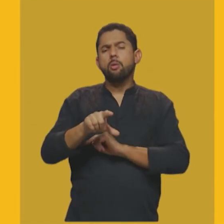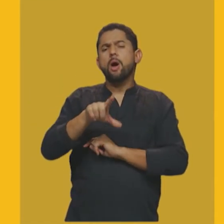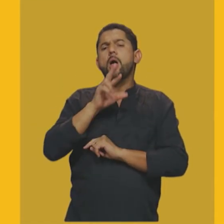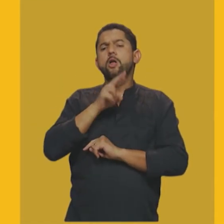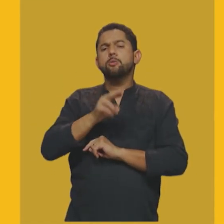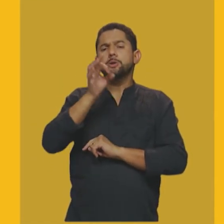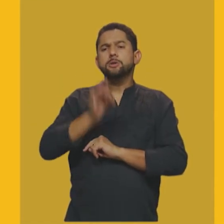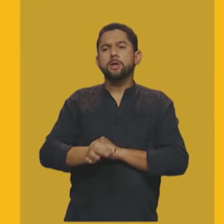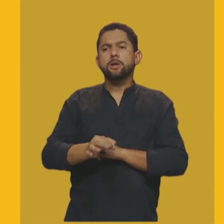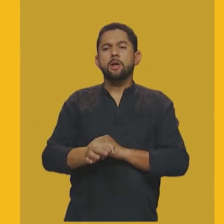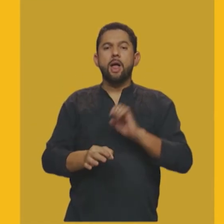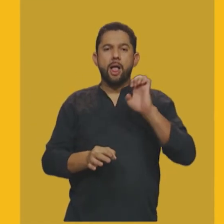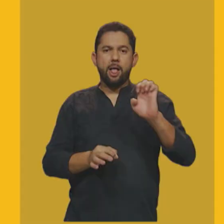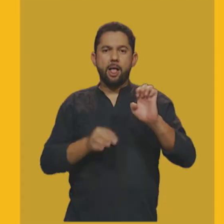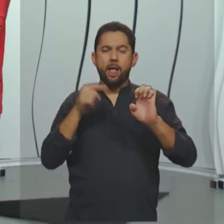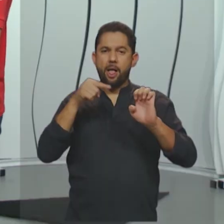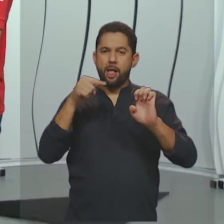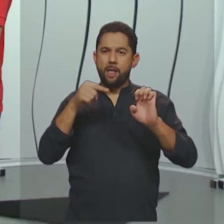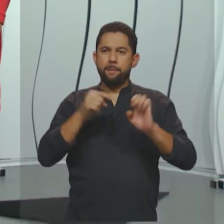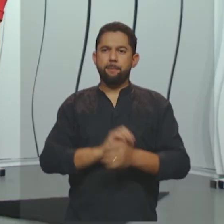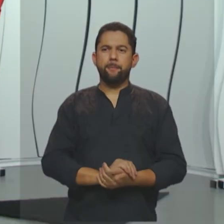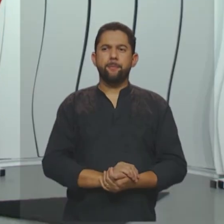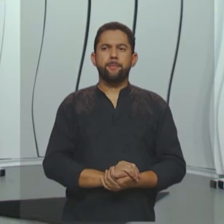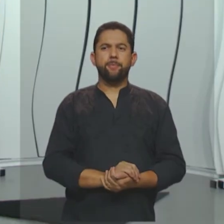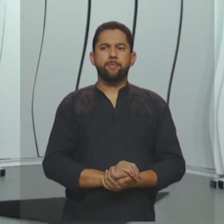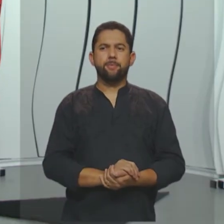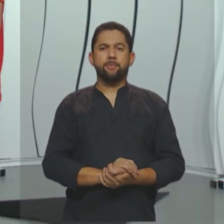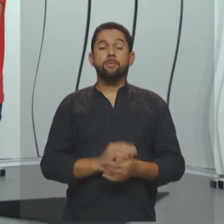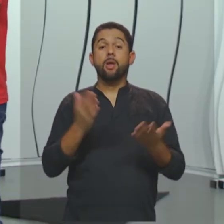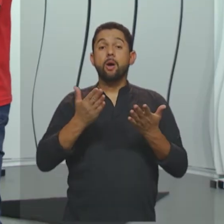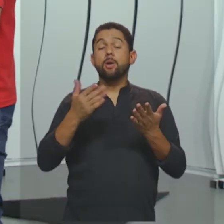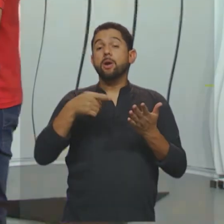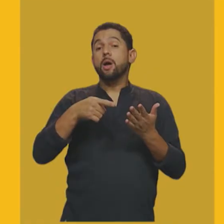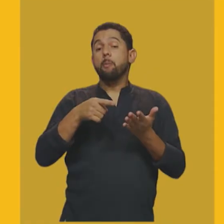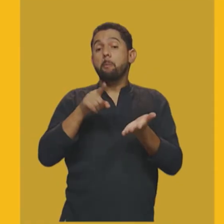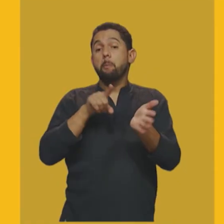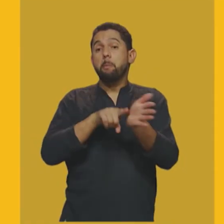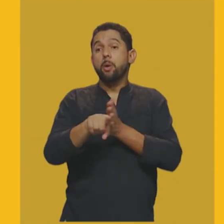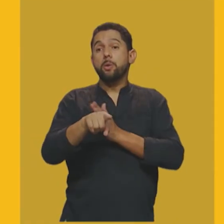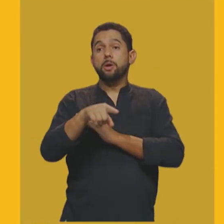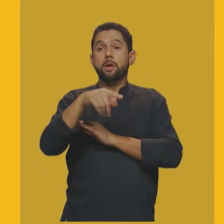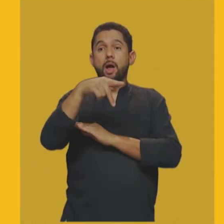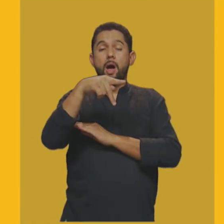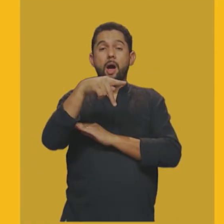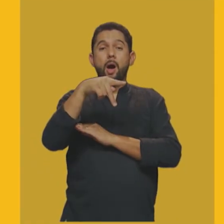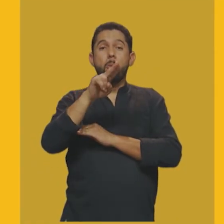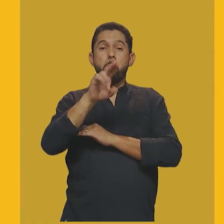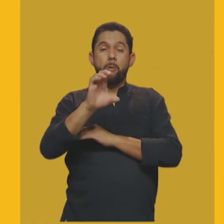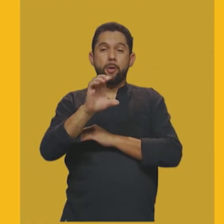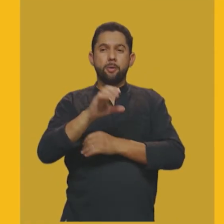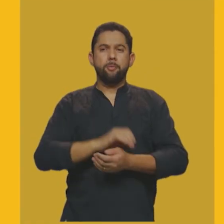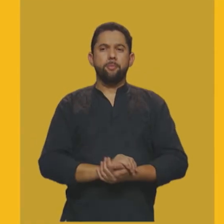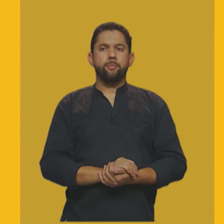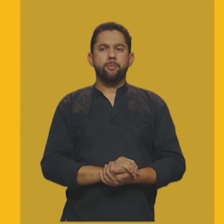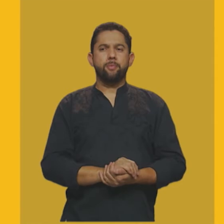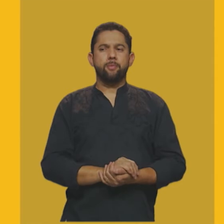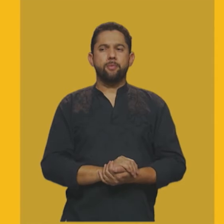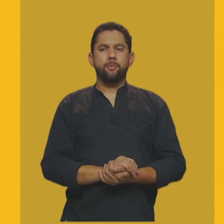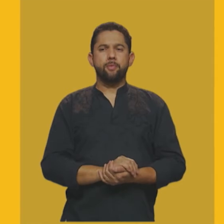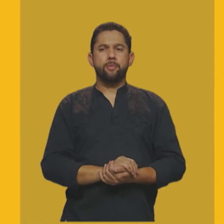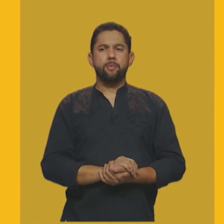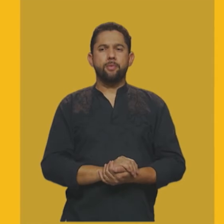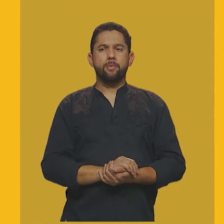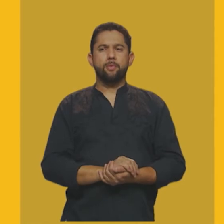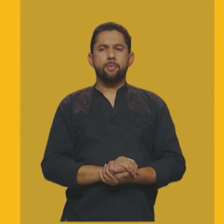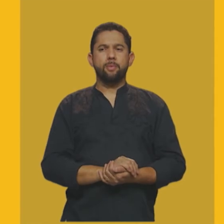é a correta. Olha essa questão da PUC. No circuito representado na figura, onde V é